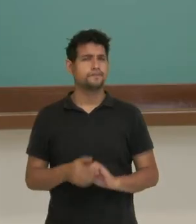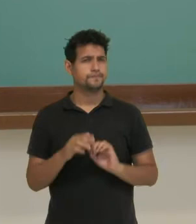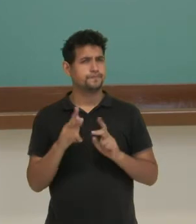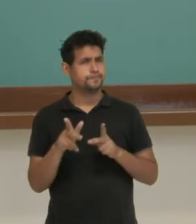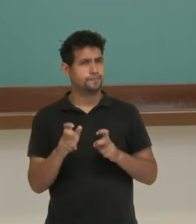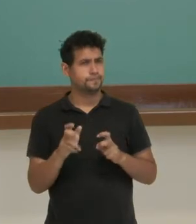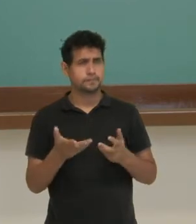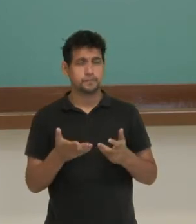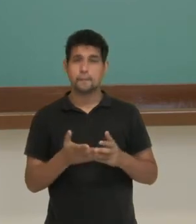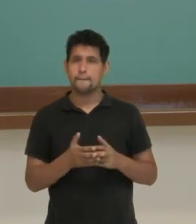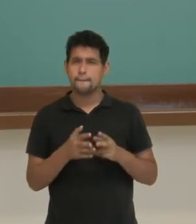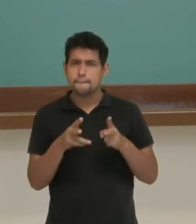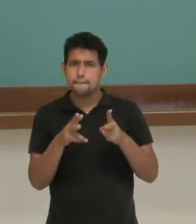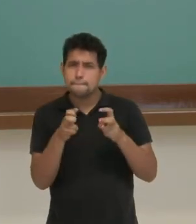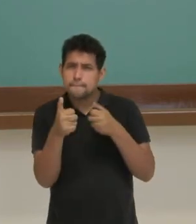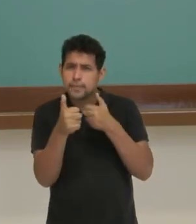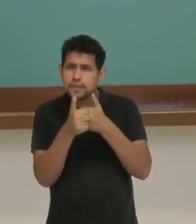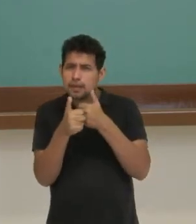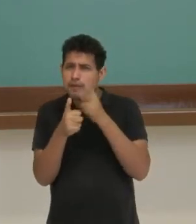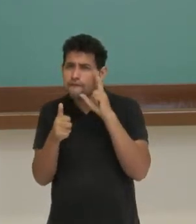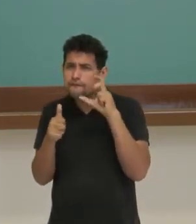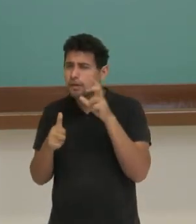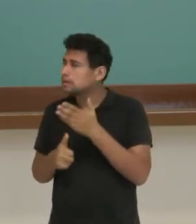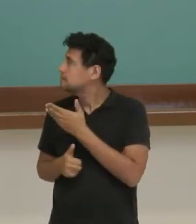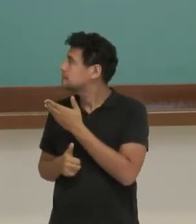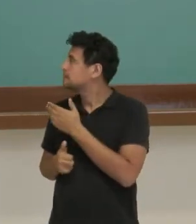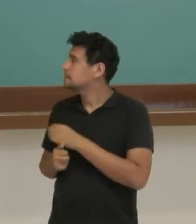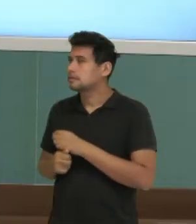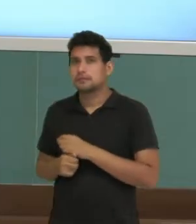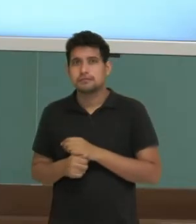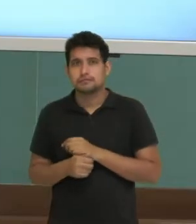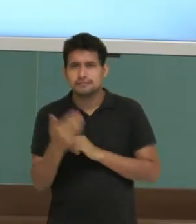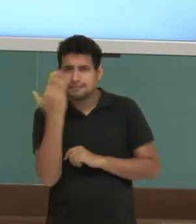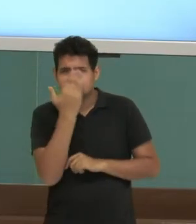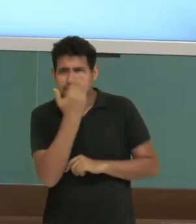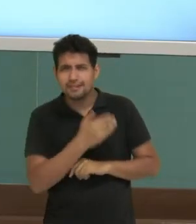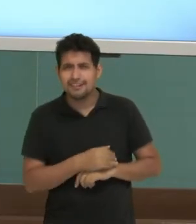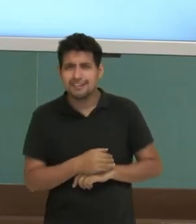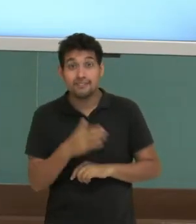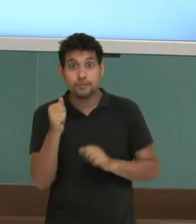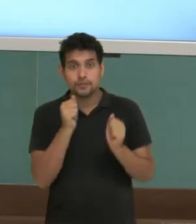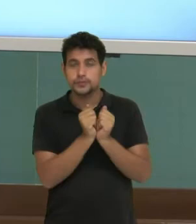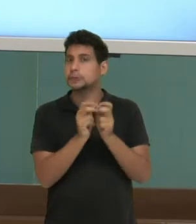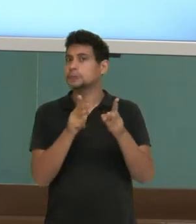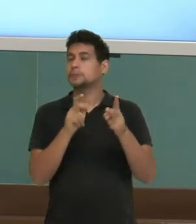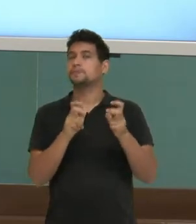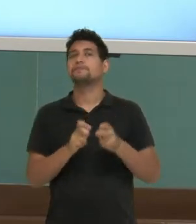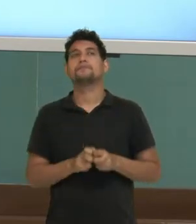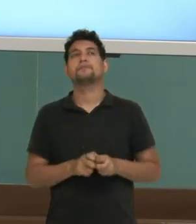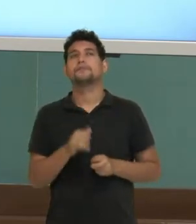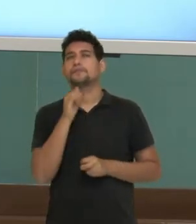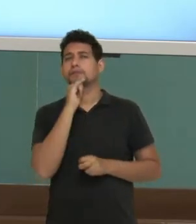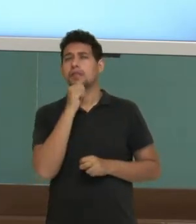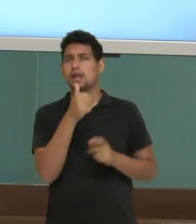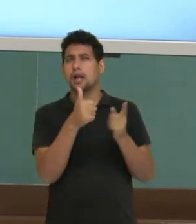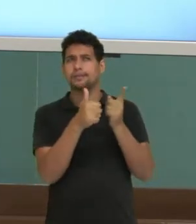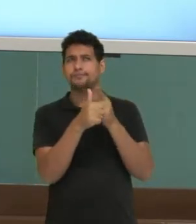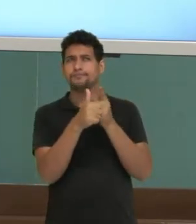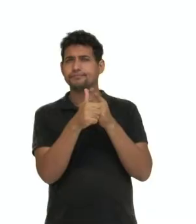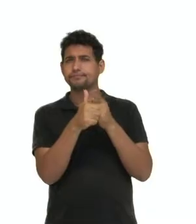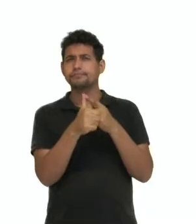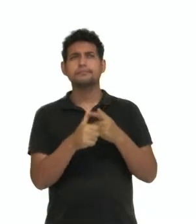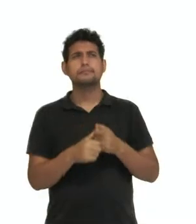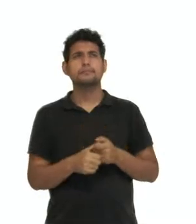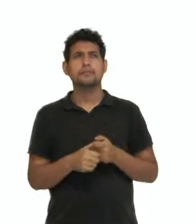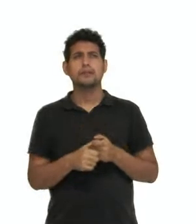Retornamos. Olhou bem de perto as imagens? Não? Então vamos olhar junto? Repare nesse primeiro quadrinho.